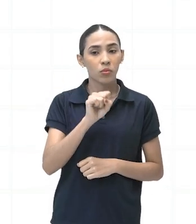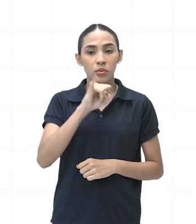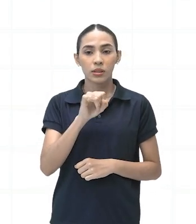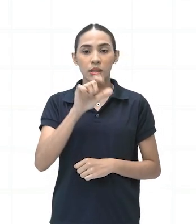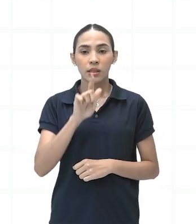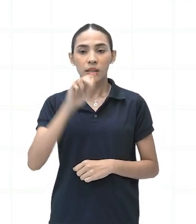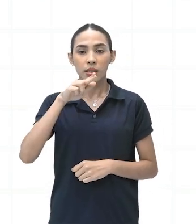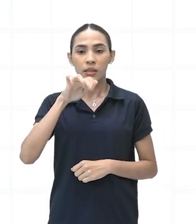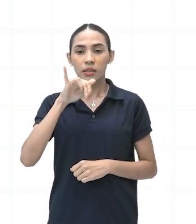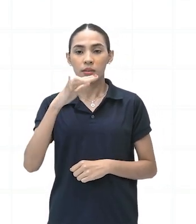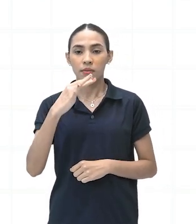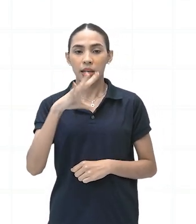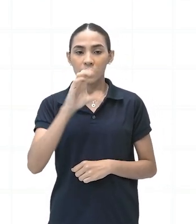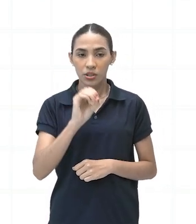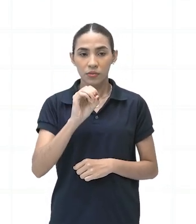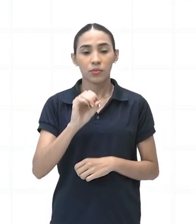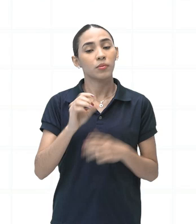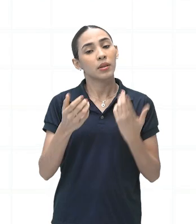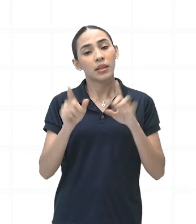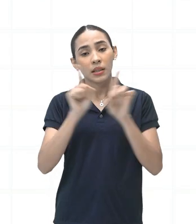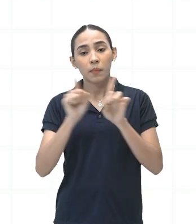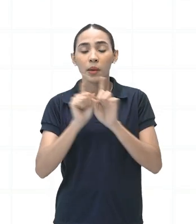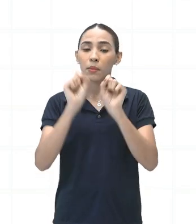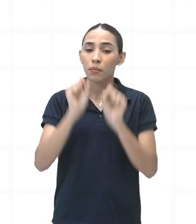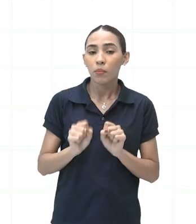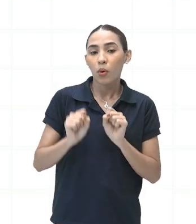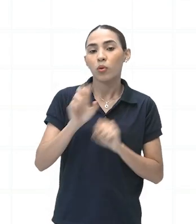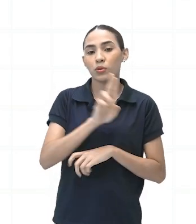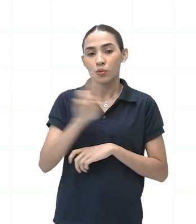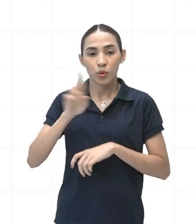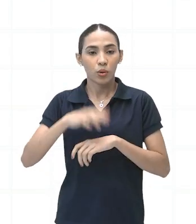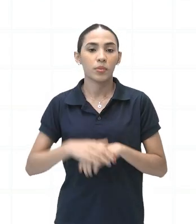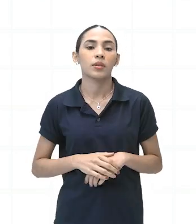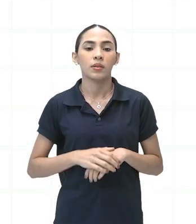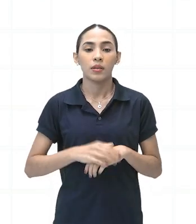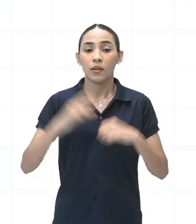significativo. Também podemos chamar este verbo de